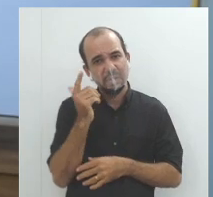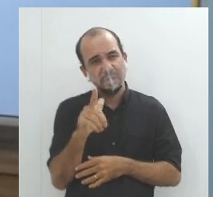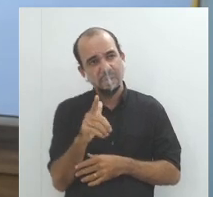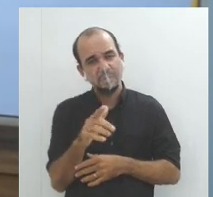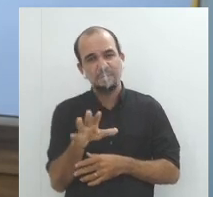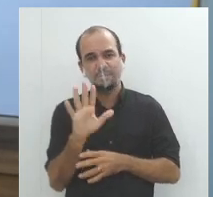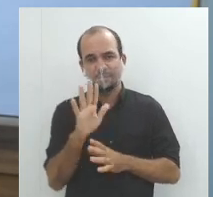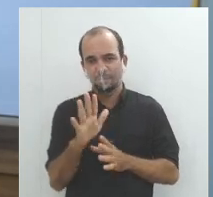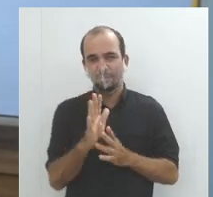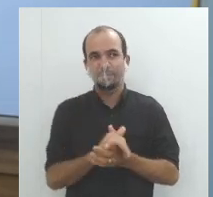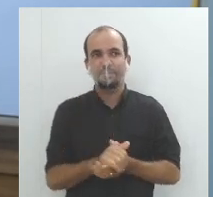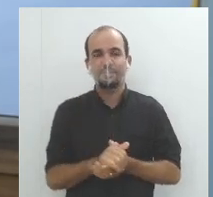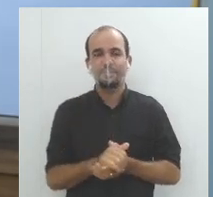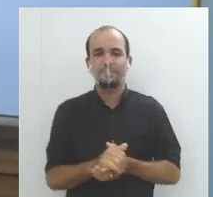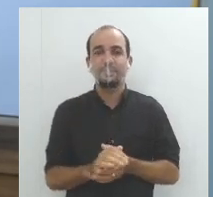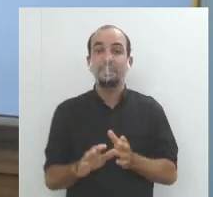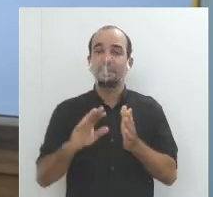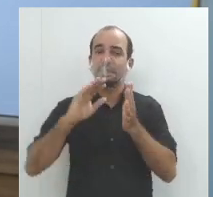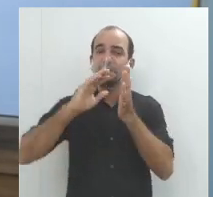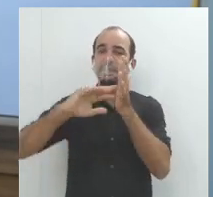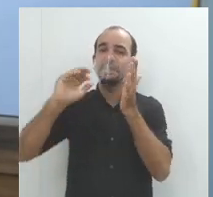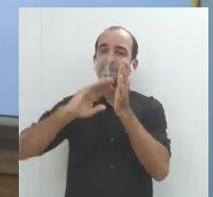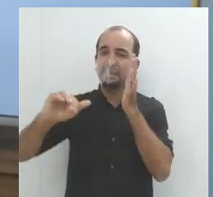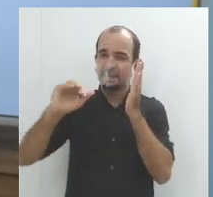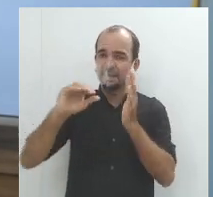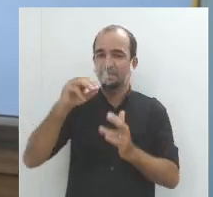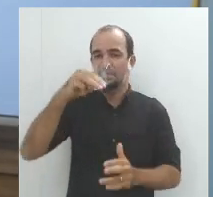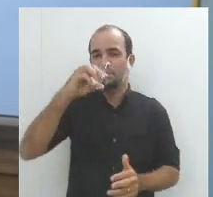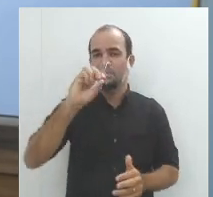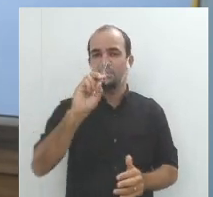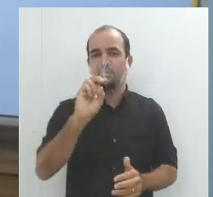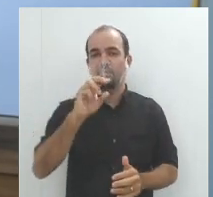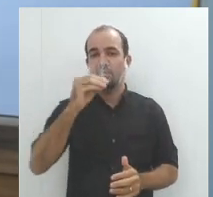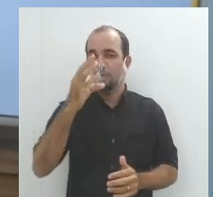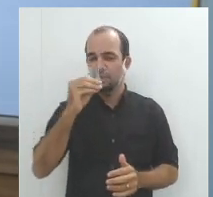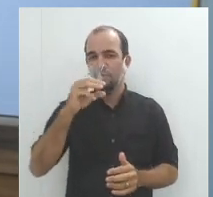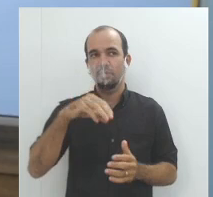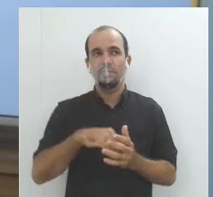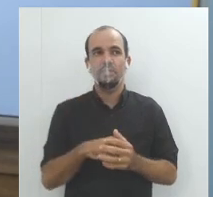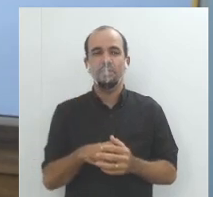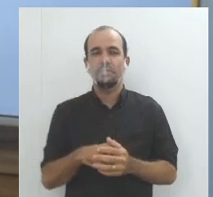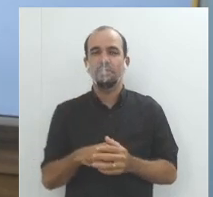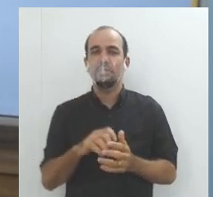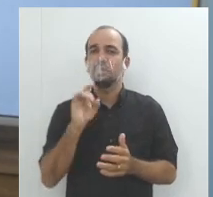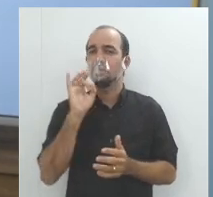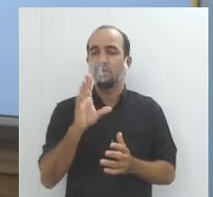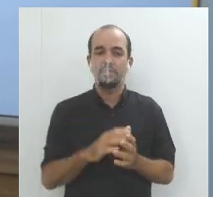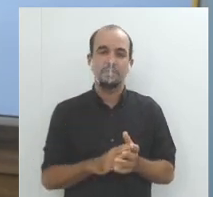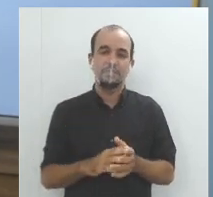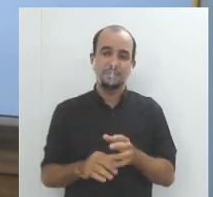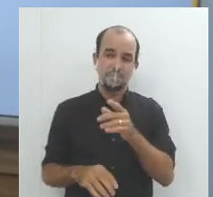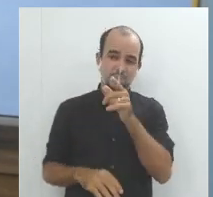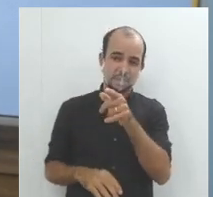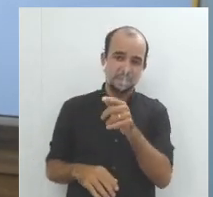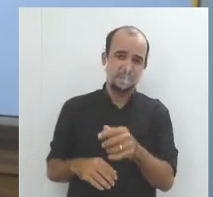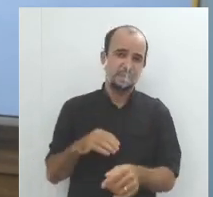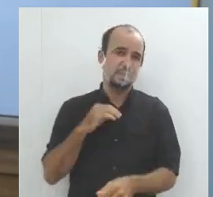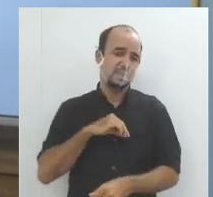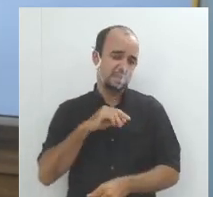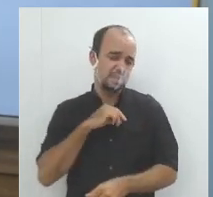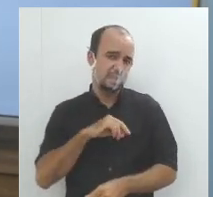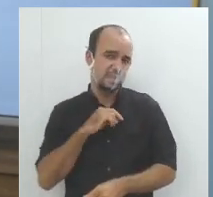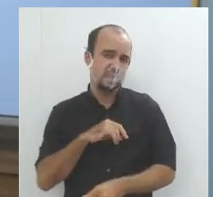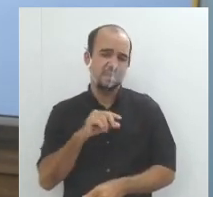Ela ganha, vamos esquecer o muito, tá? Ela ganha pouco, tá?